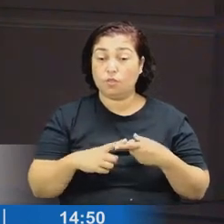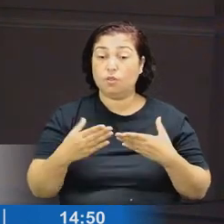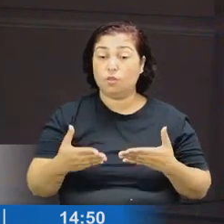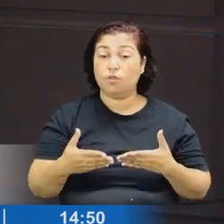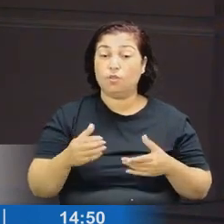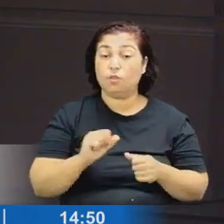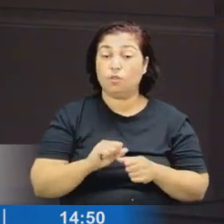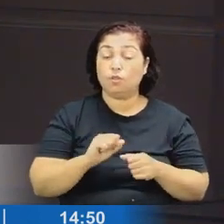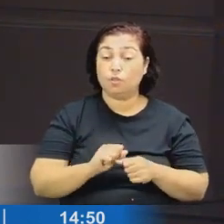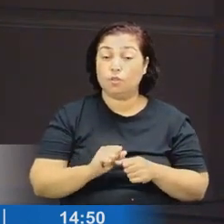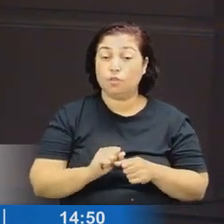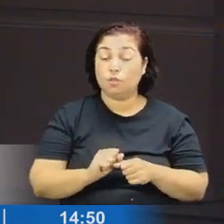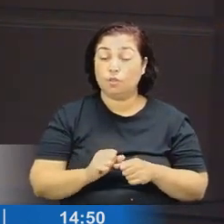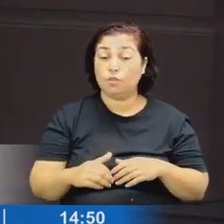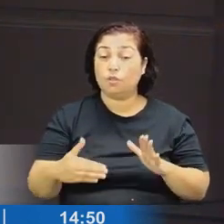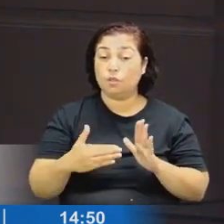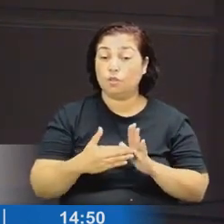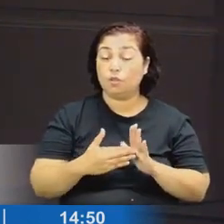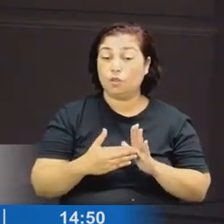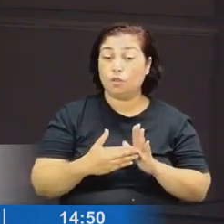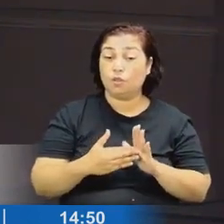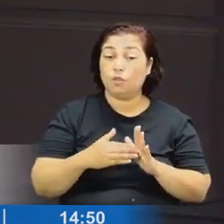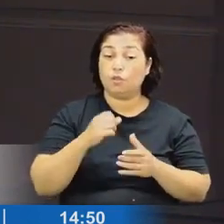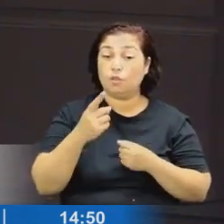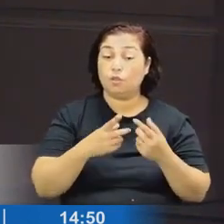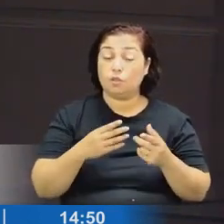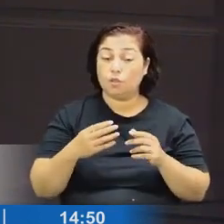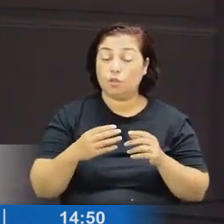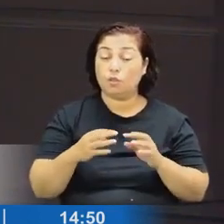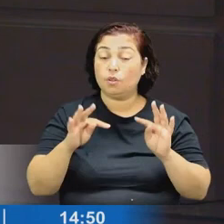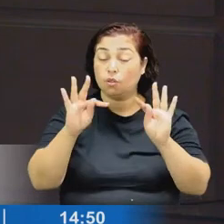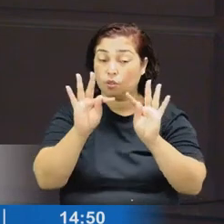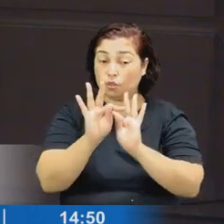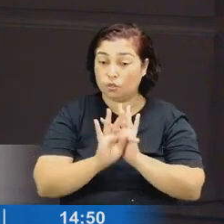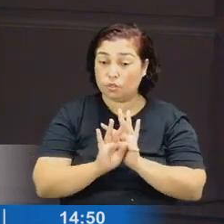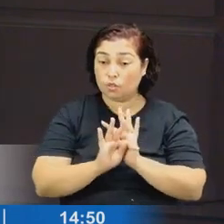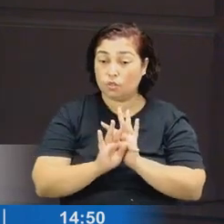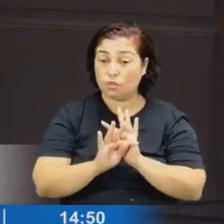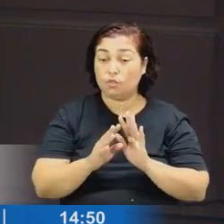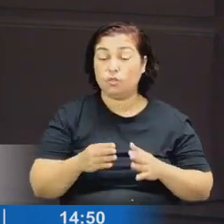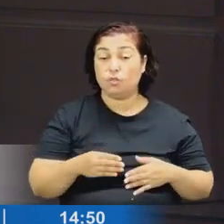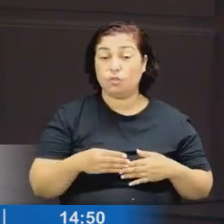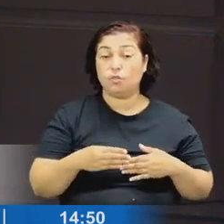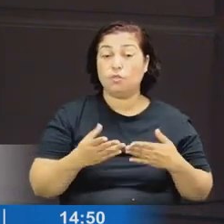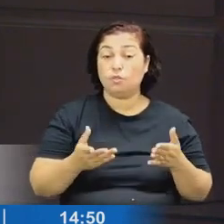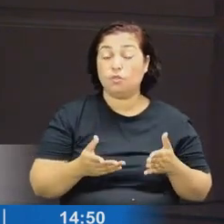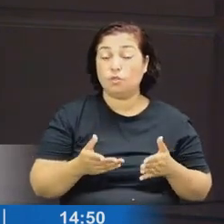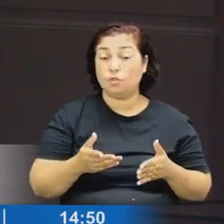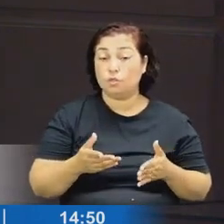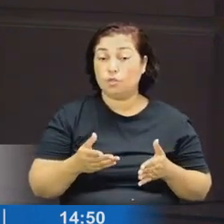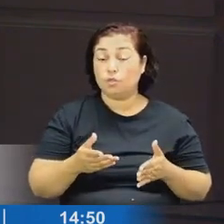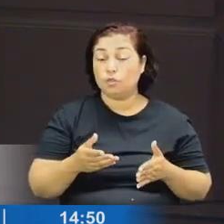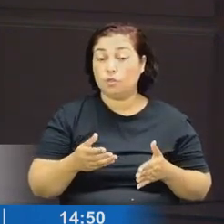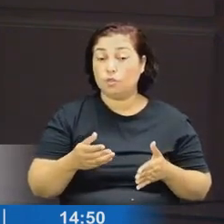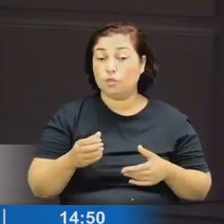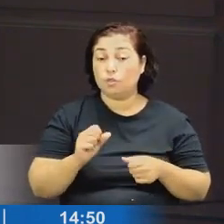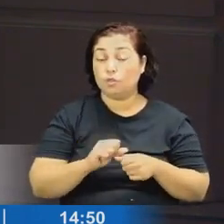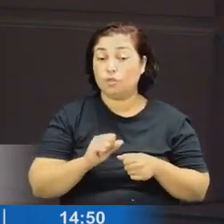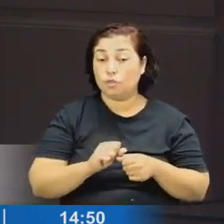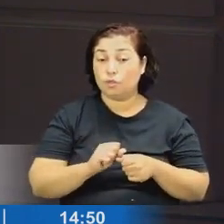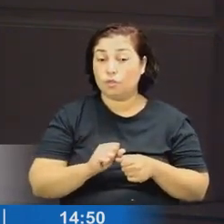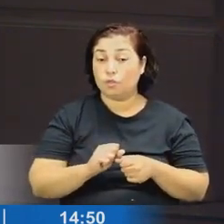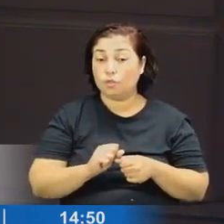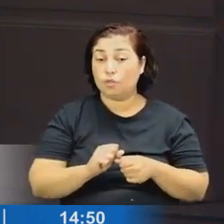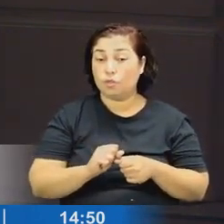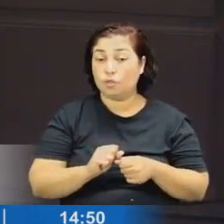vocês fazem até certo ponto algo ou texto a postagem né se a gente sugere aqui fazer coisas que vocês não estão fazendo vai